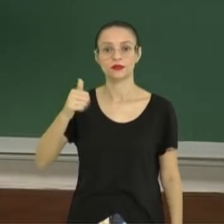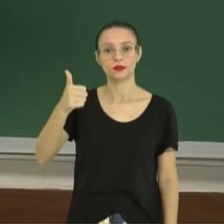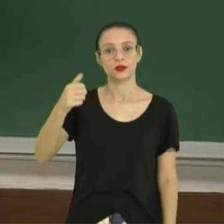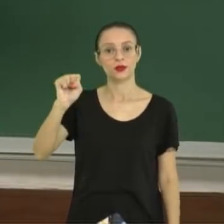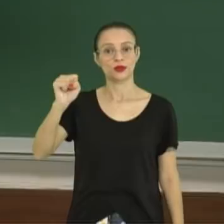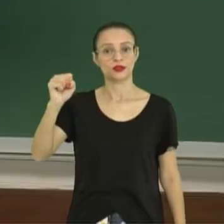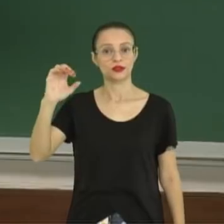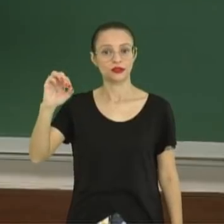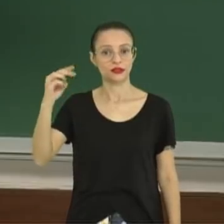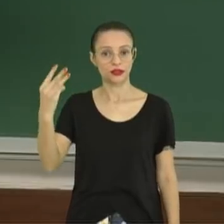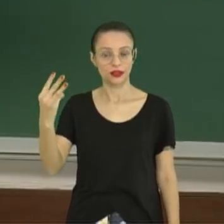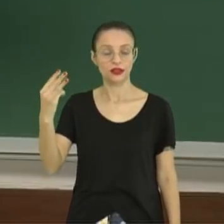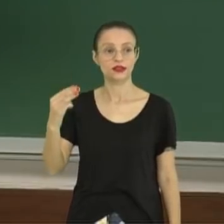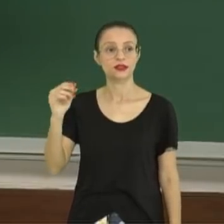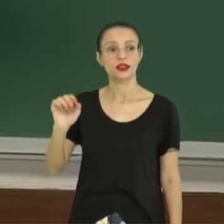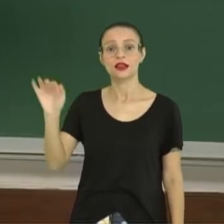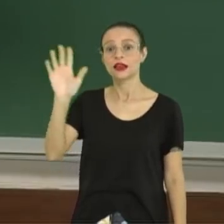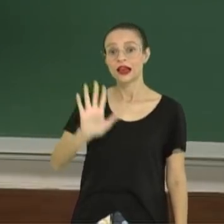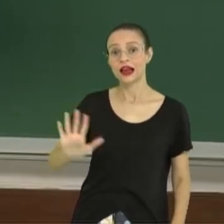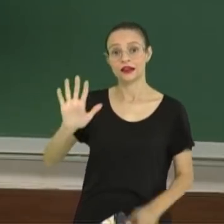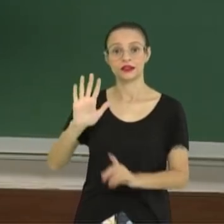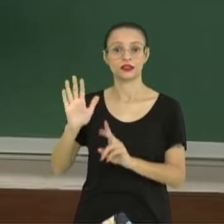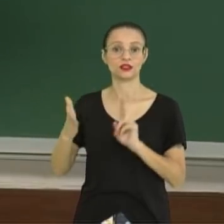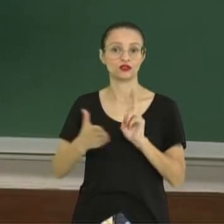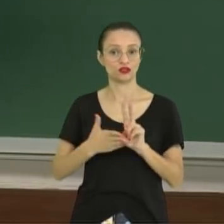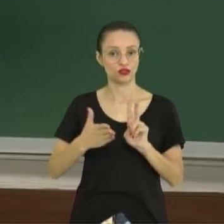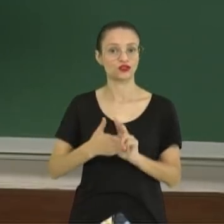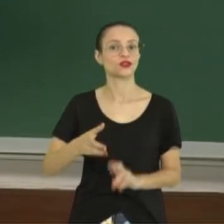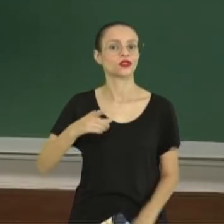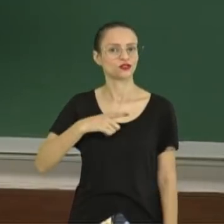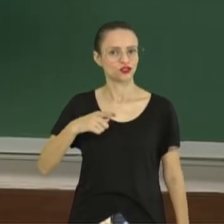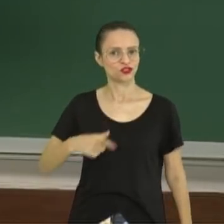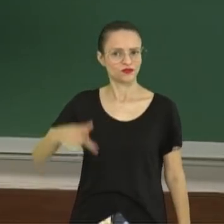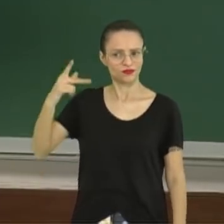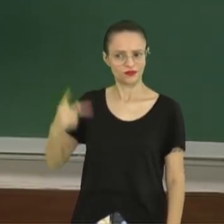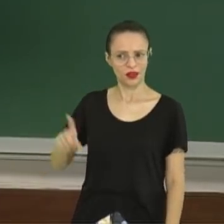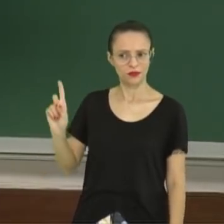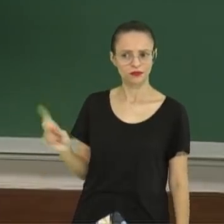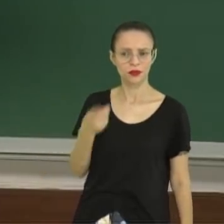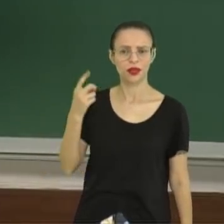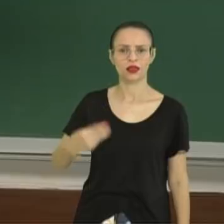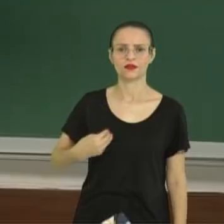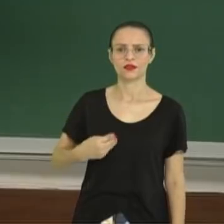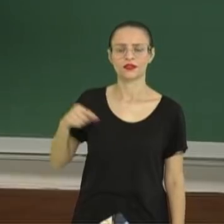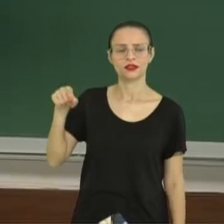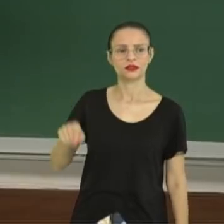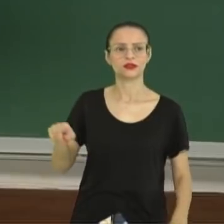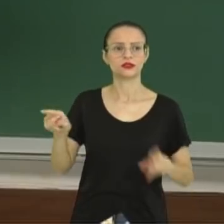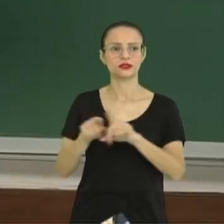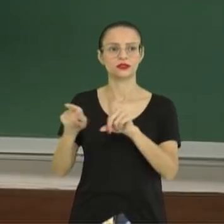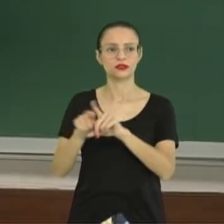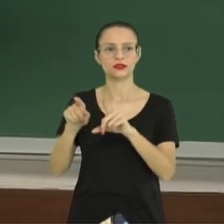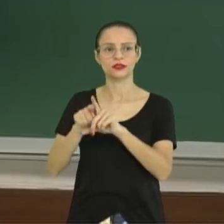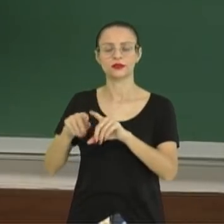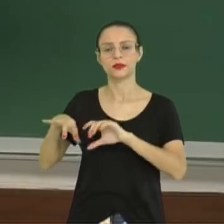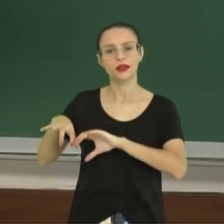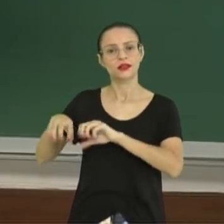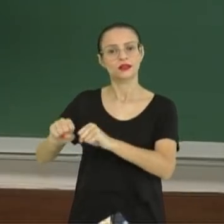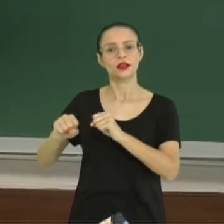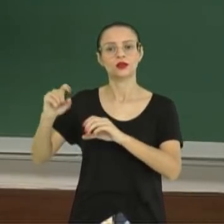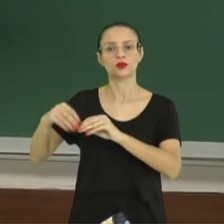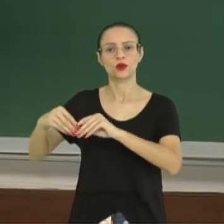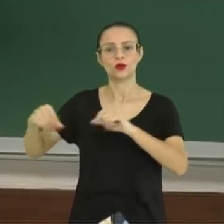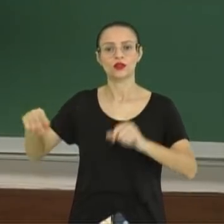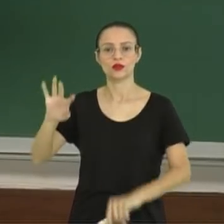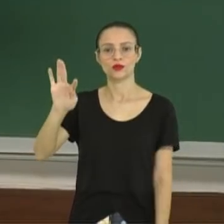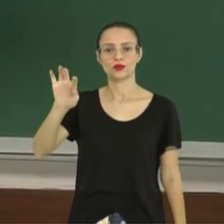Aqui, tudo isso era área indígena, né? Não podemos esquecer também que tinha uns povos nativos aqui. E foi anexado também o território do Texas,